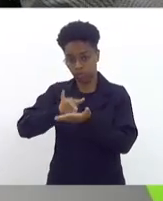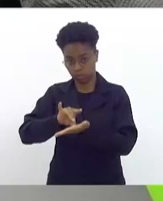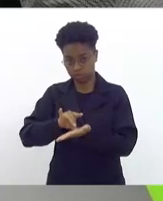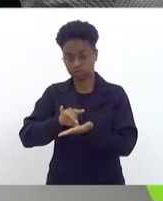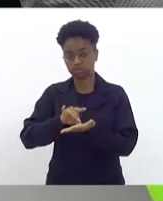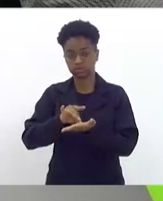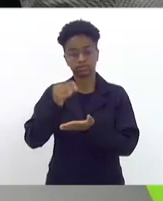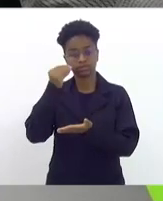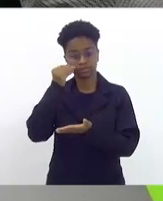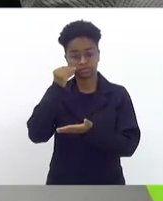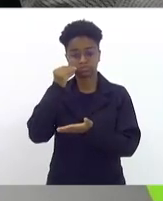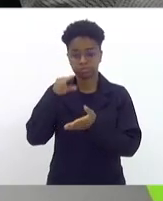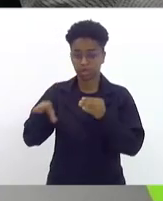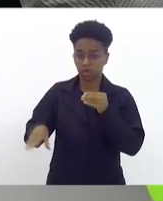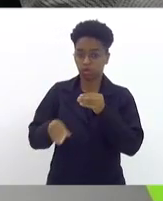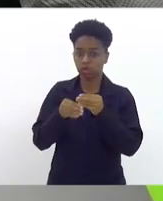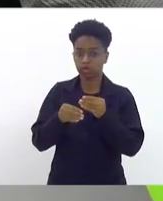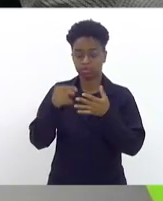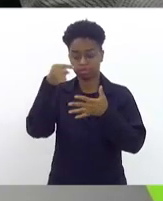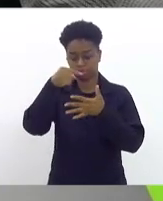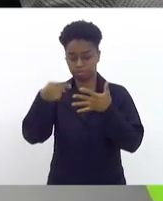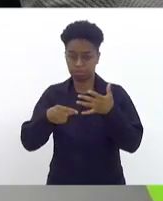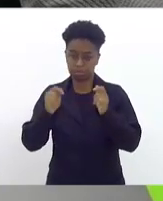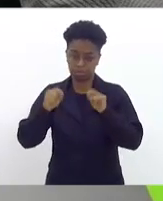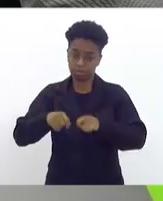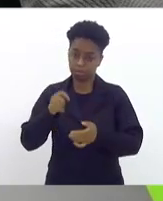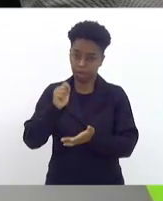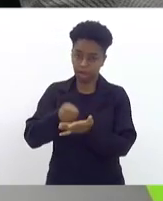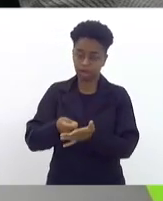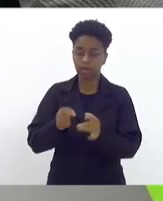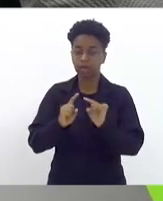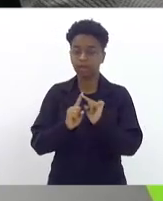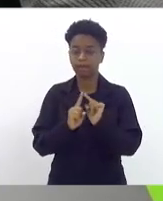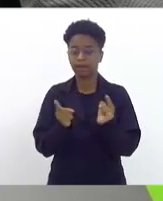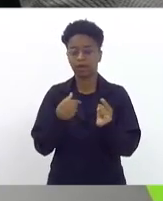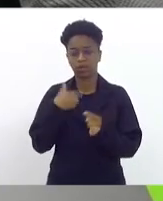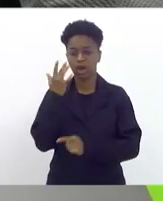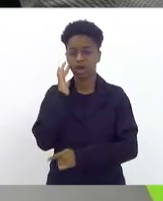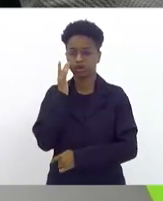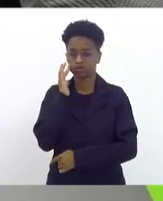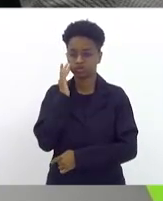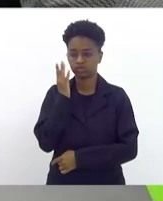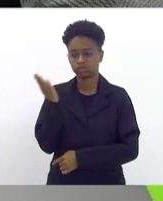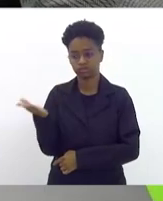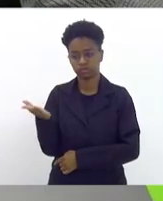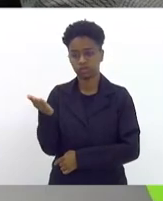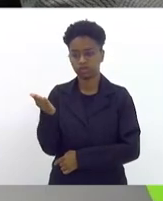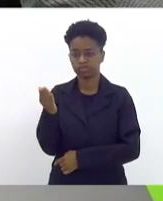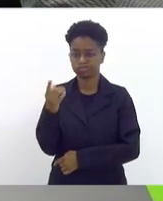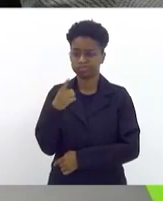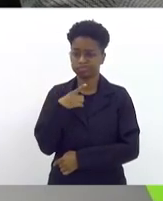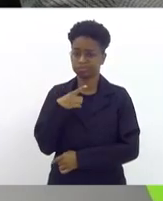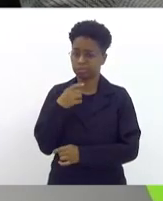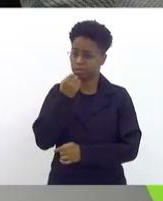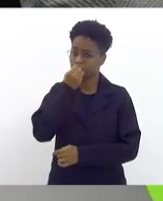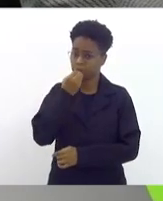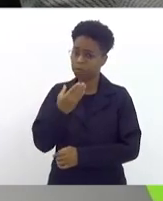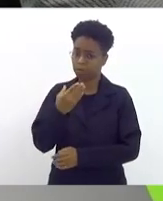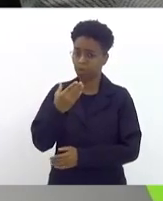essas possibilidades de pagamento mas eu acho que vossa excelência chegou num bom termo